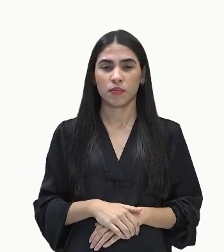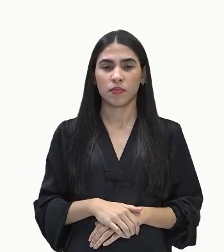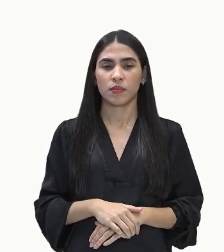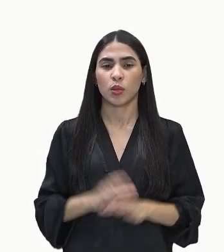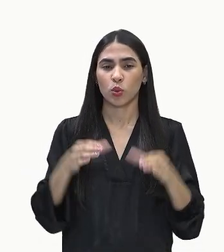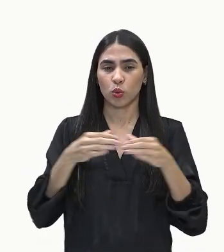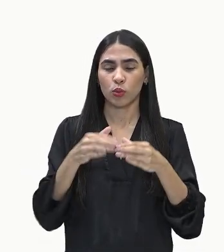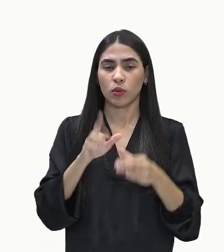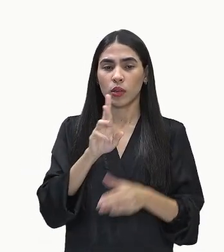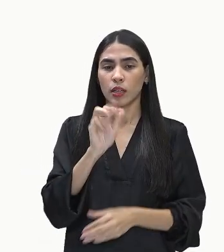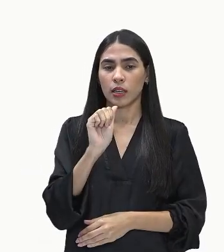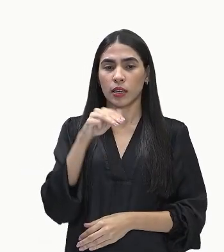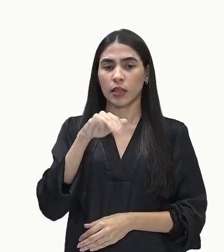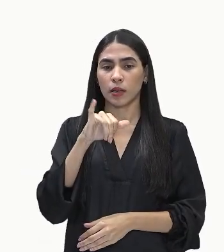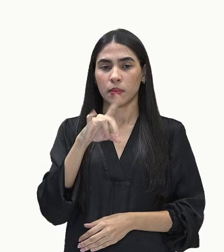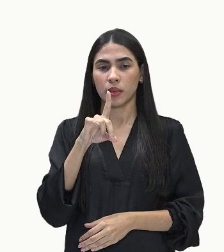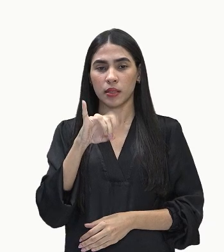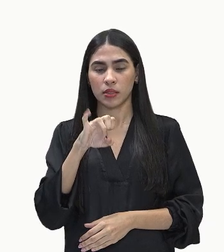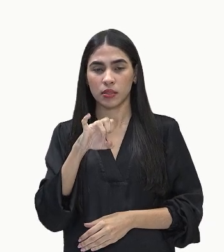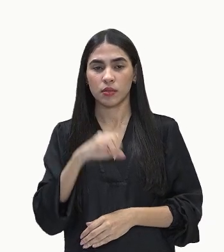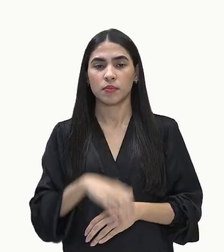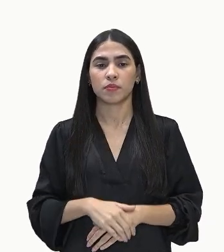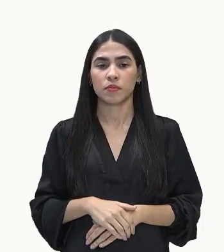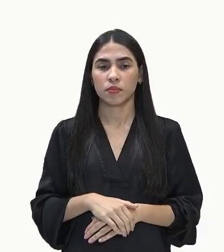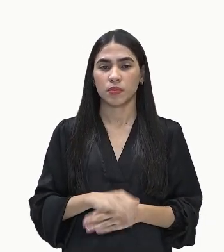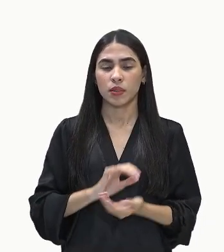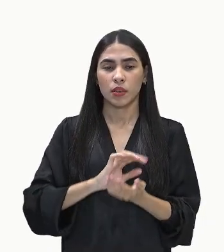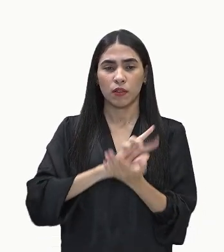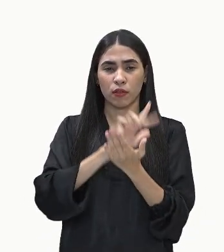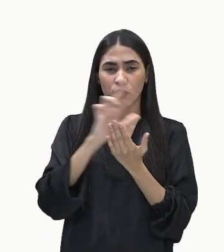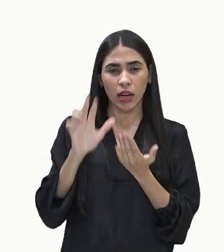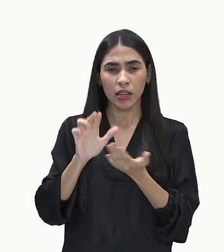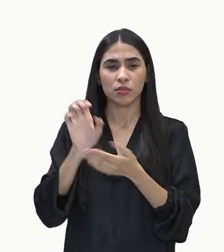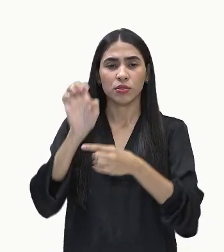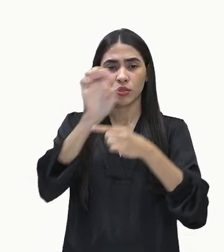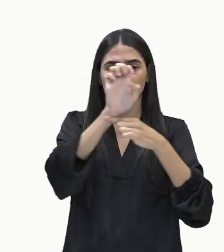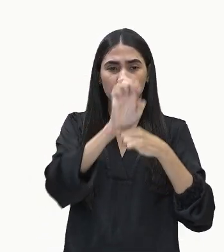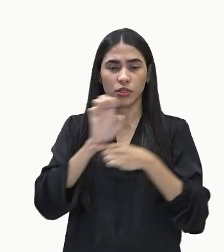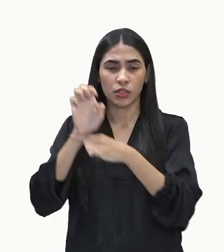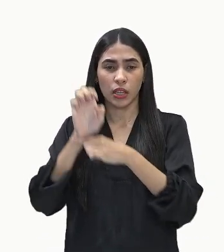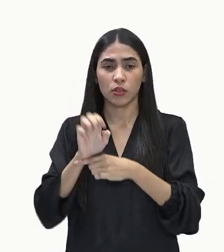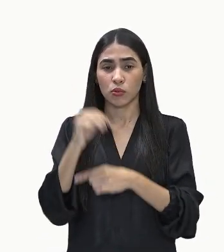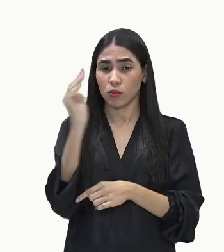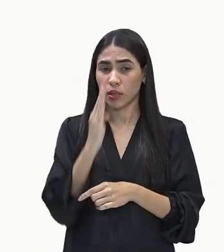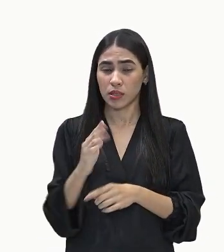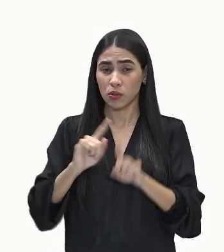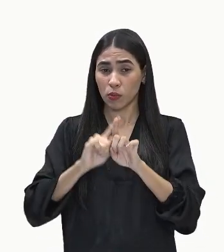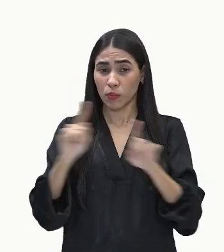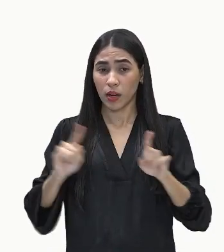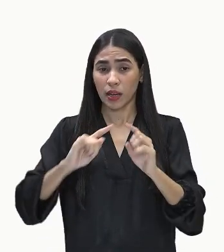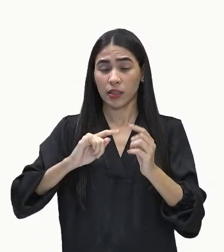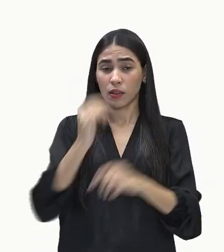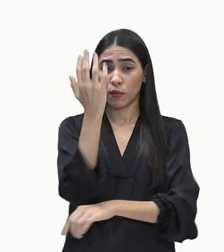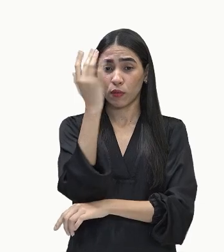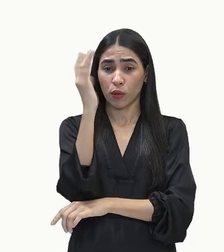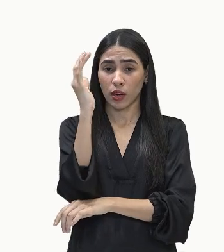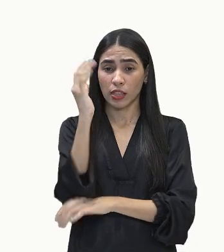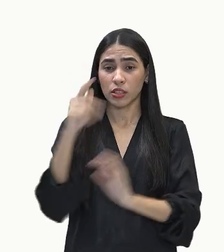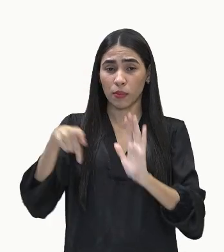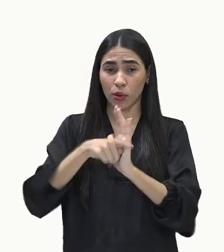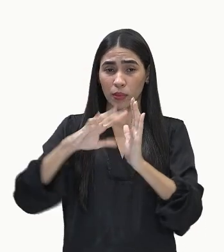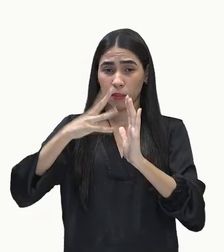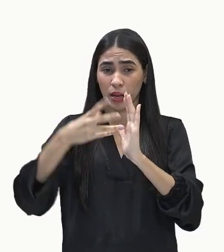ave aquática com incidência em várias partes do Brasil, porém ela é escassa na floresta amazônica. E